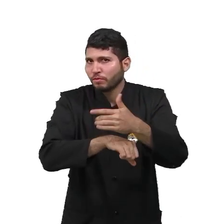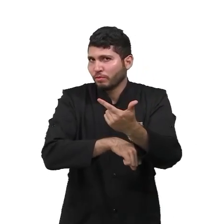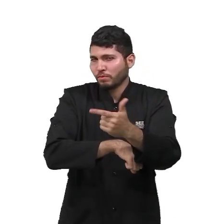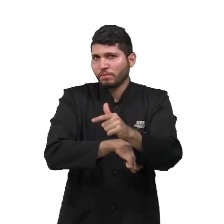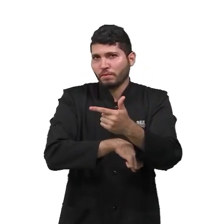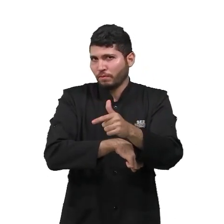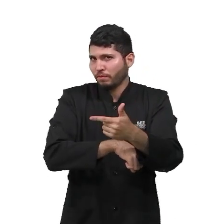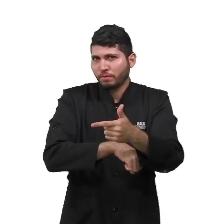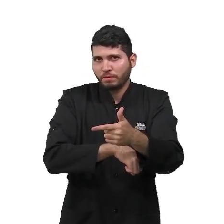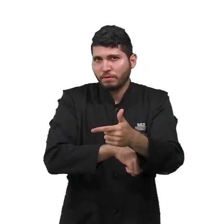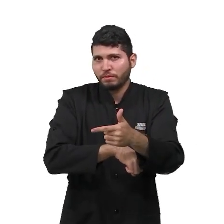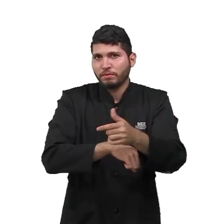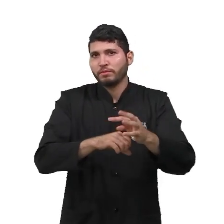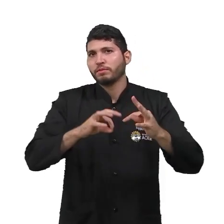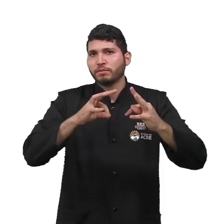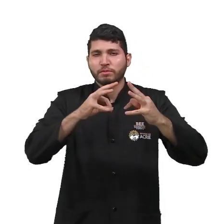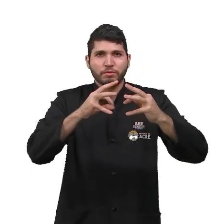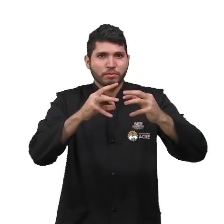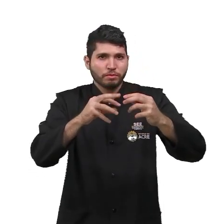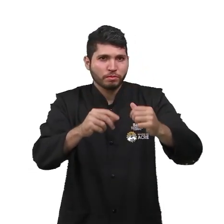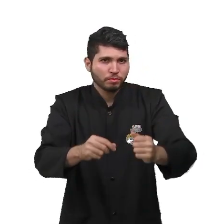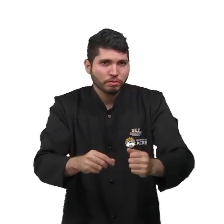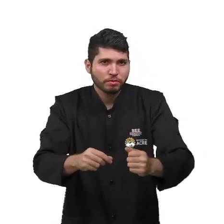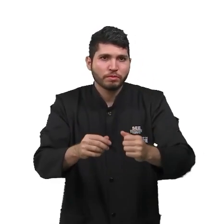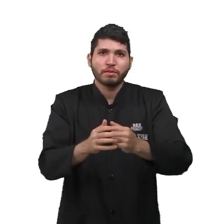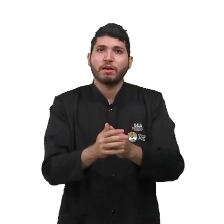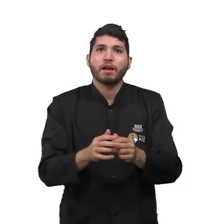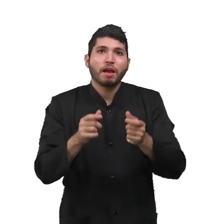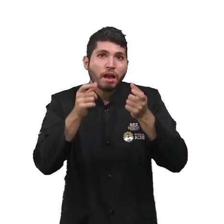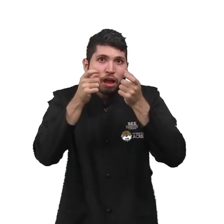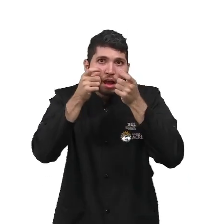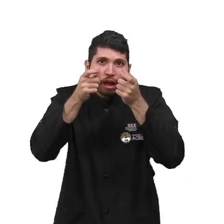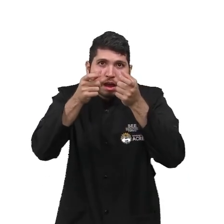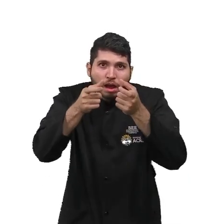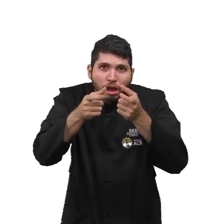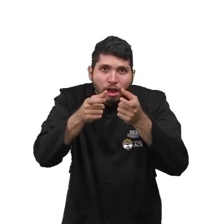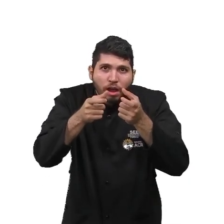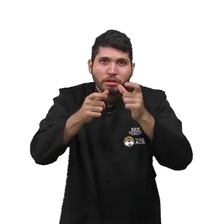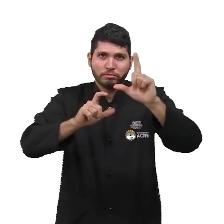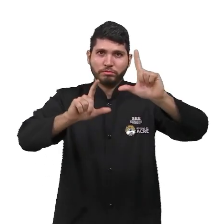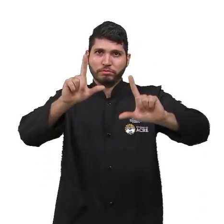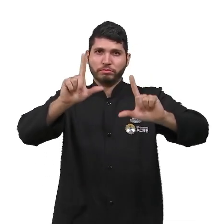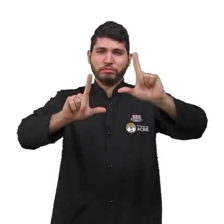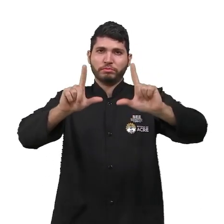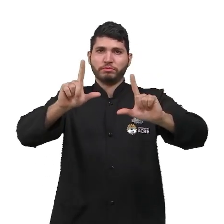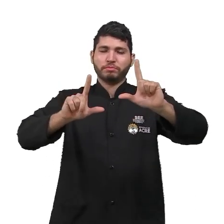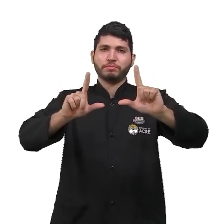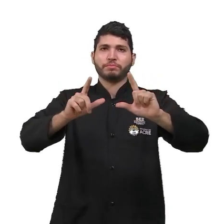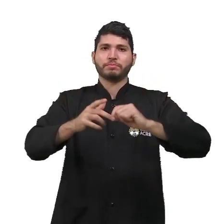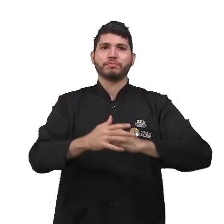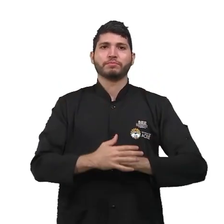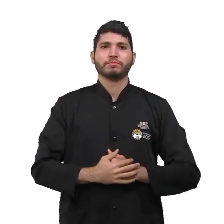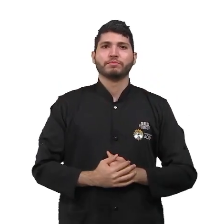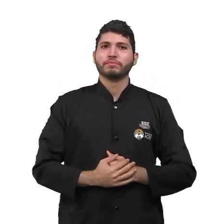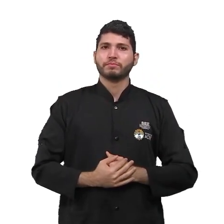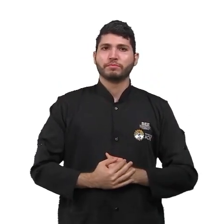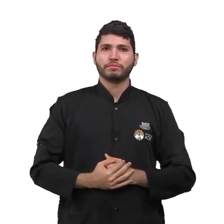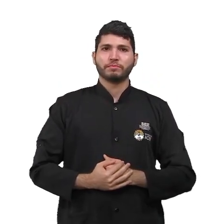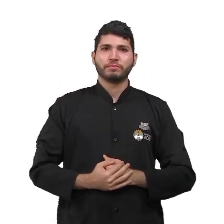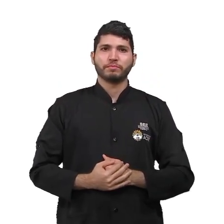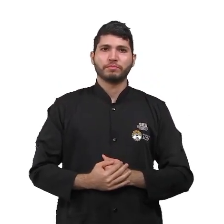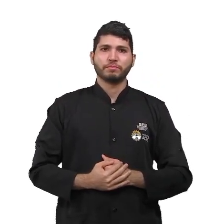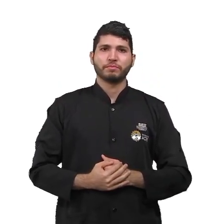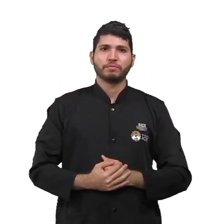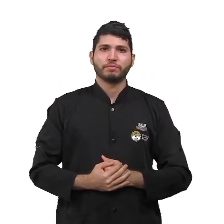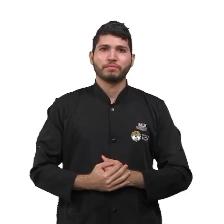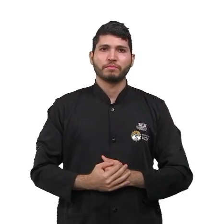Estavam todos pegados a la pantalla de la tele. Ou seja, ele está dizendo aqui, ó,